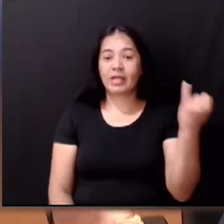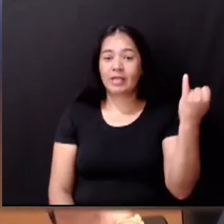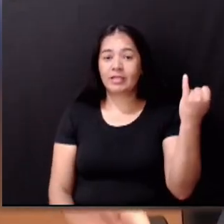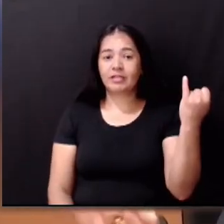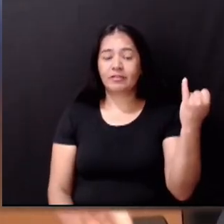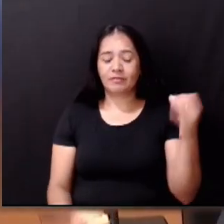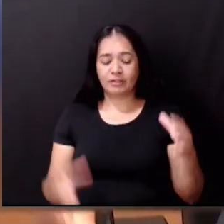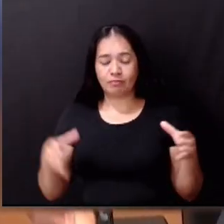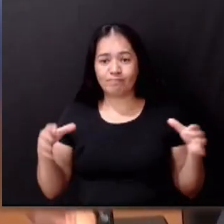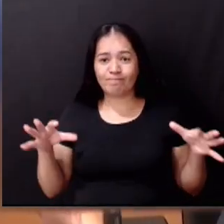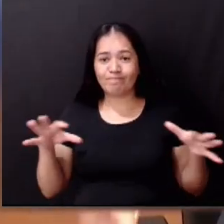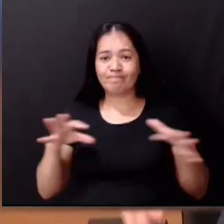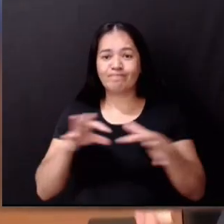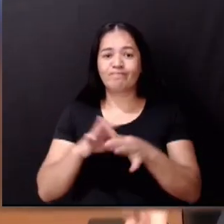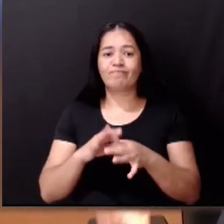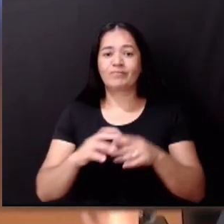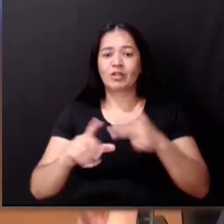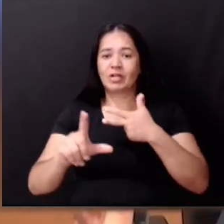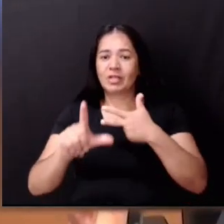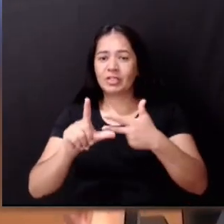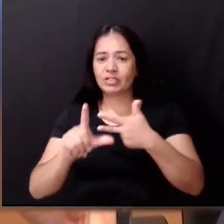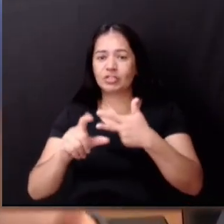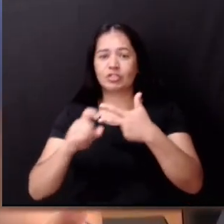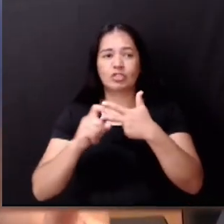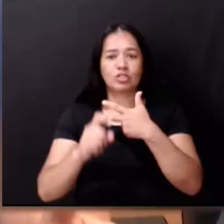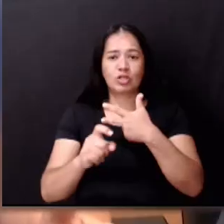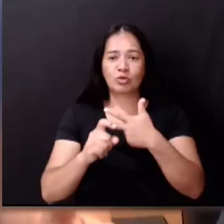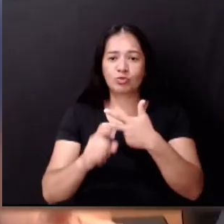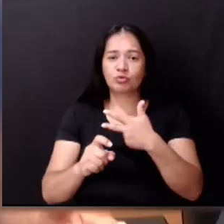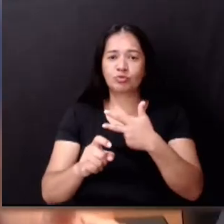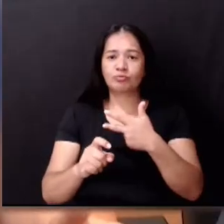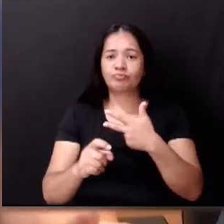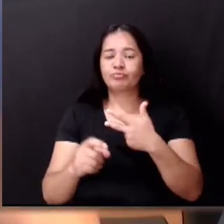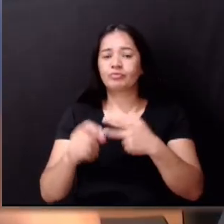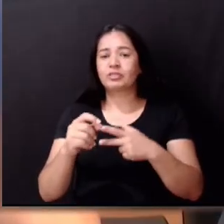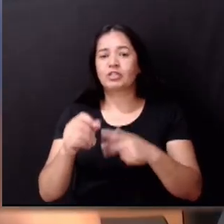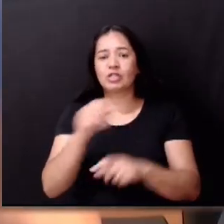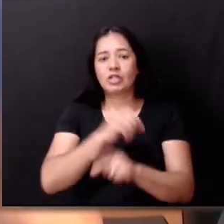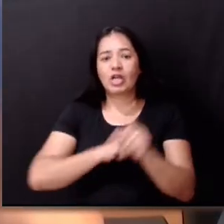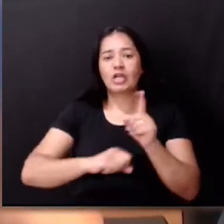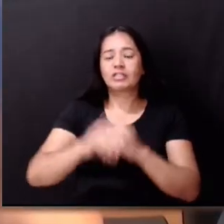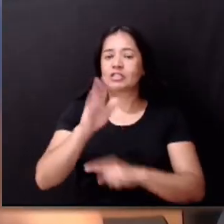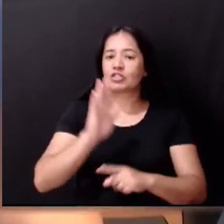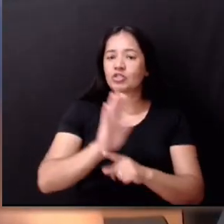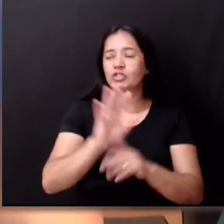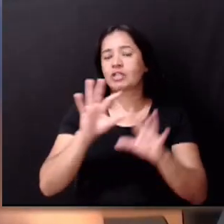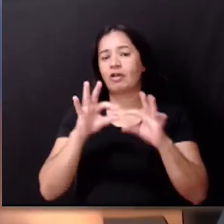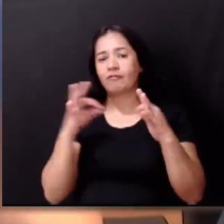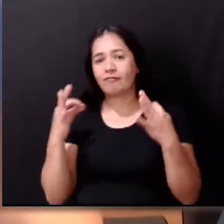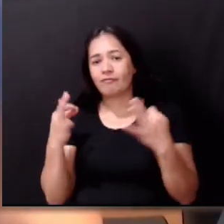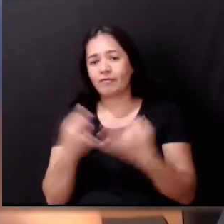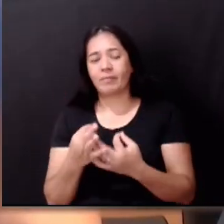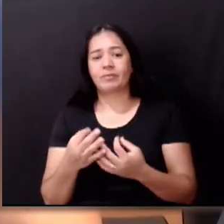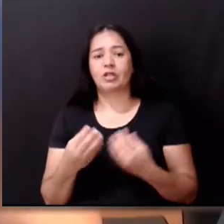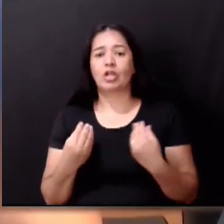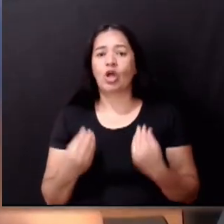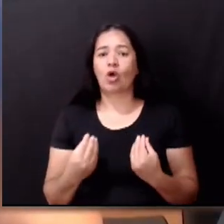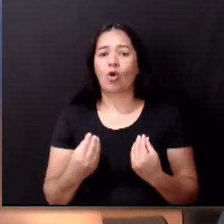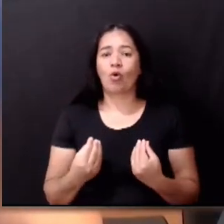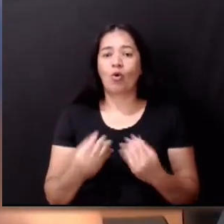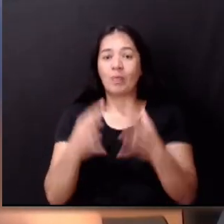seja legislativo, seja executivo, seja assistência, seja família, o quanto essa escuta de qualidade